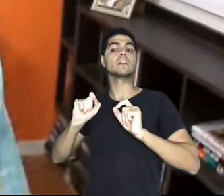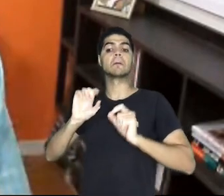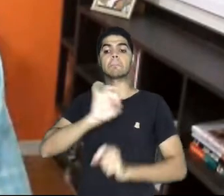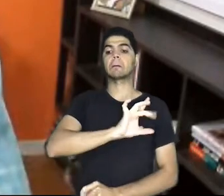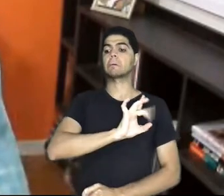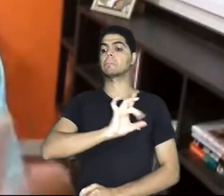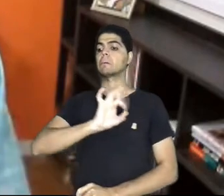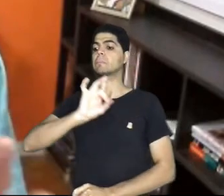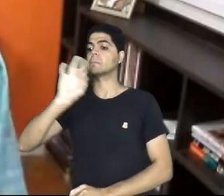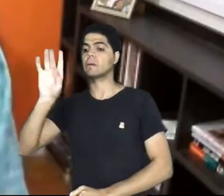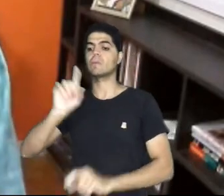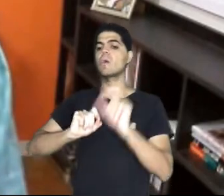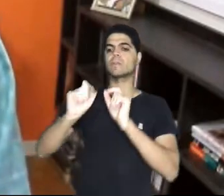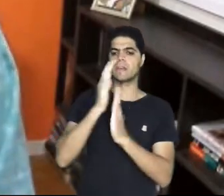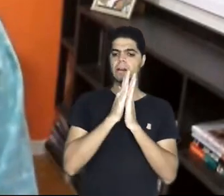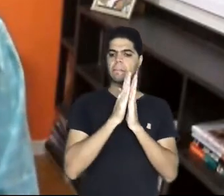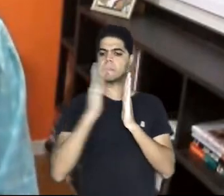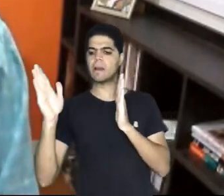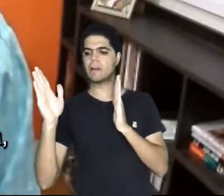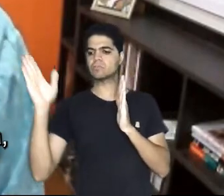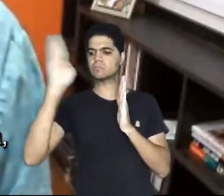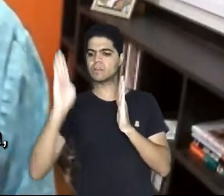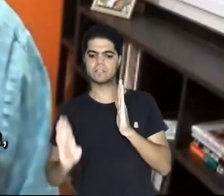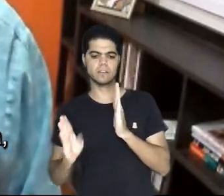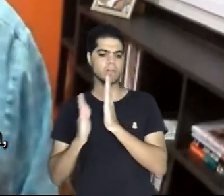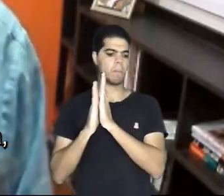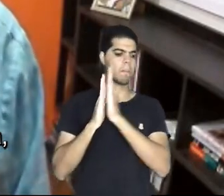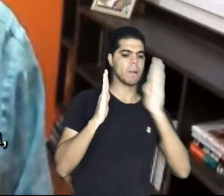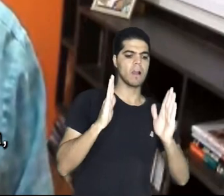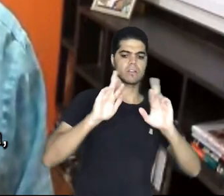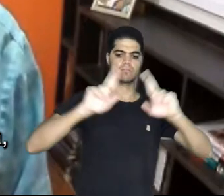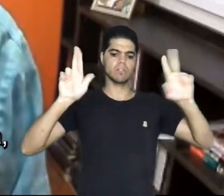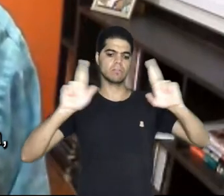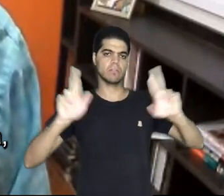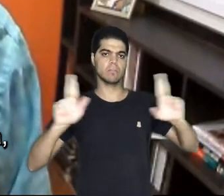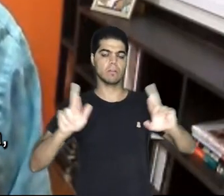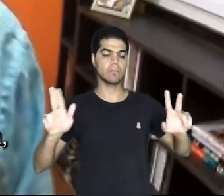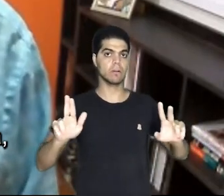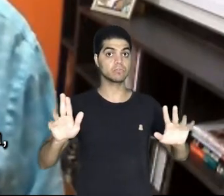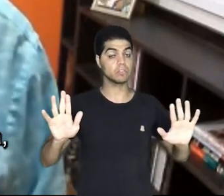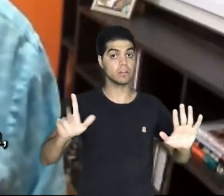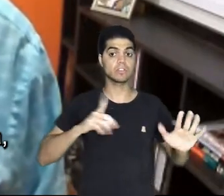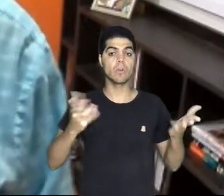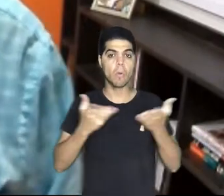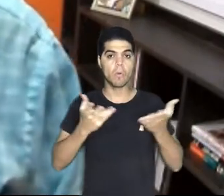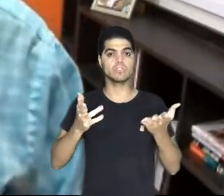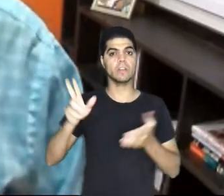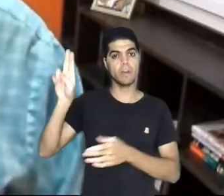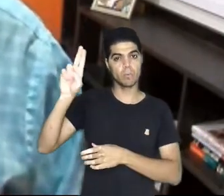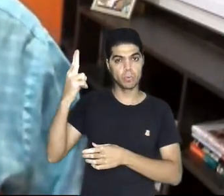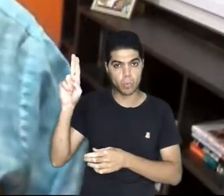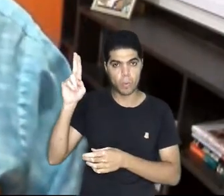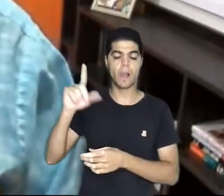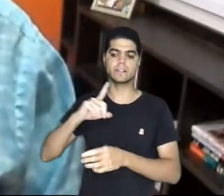bem definidas quais seriam parte do Brasil, com uma exceção, a província Cisplatina, que hoje é o Uruguai, só